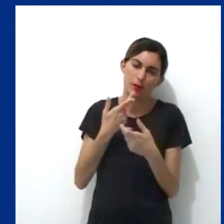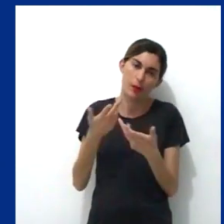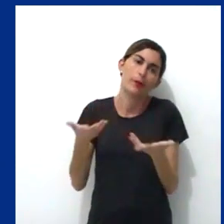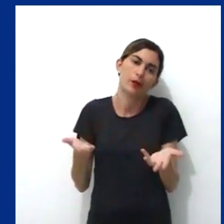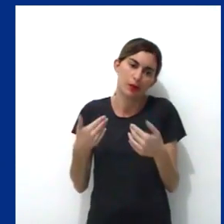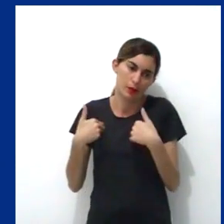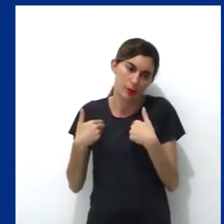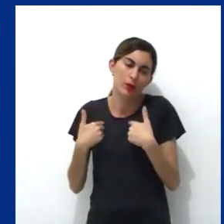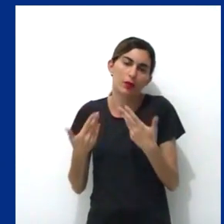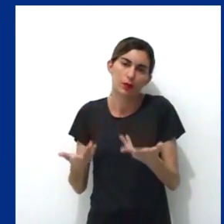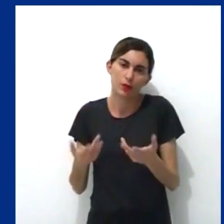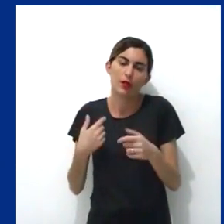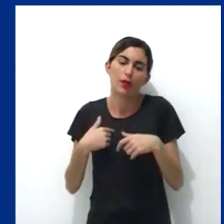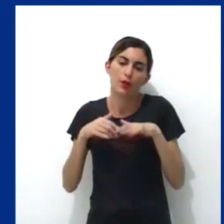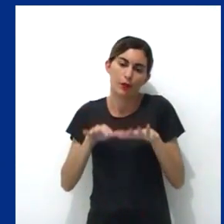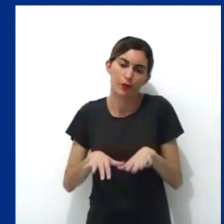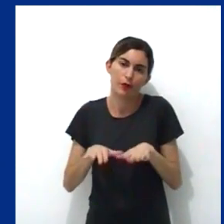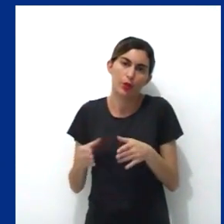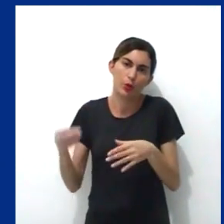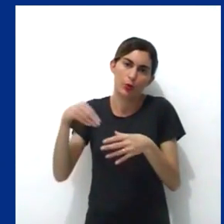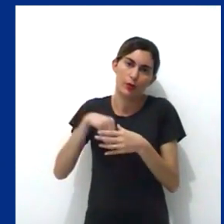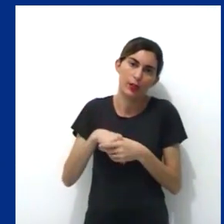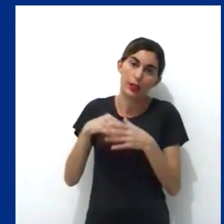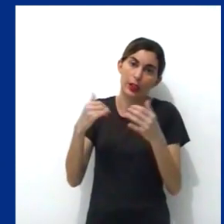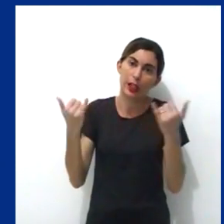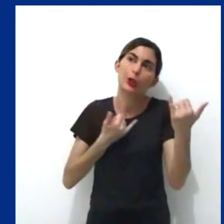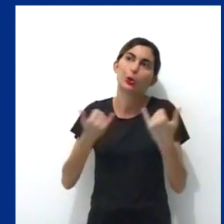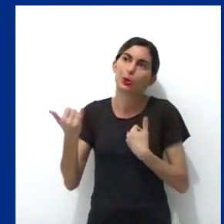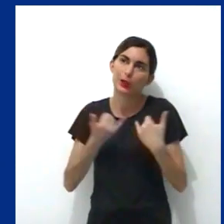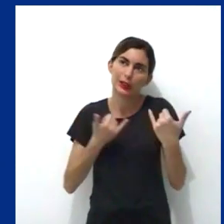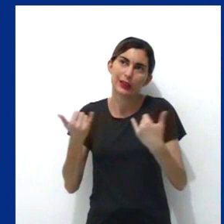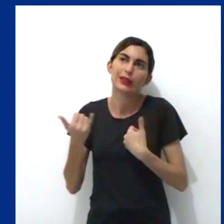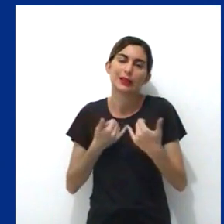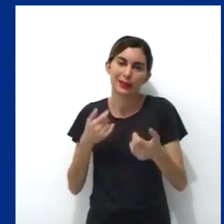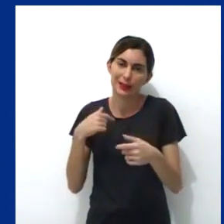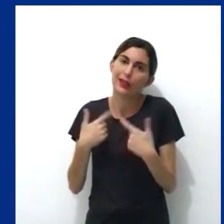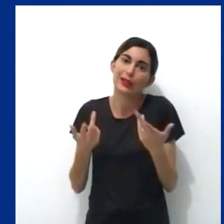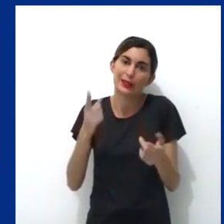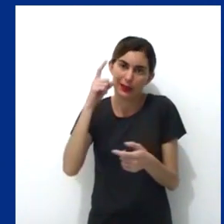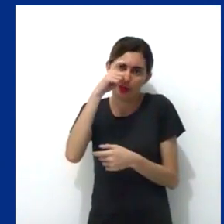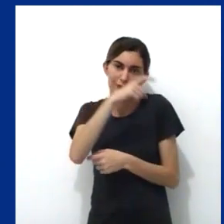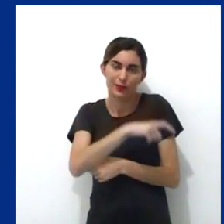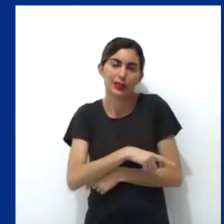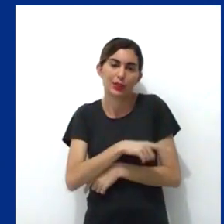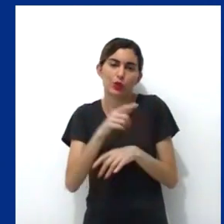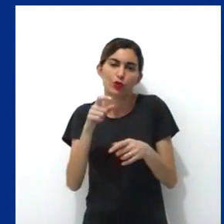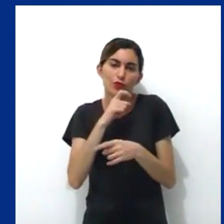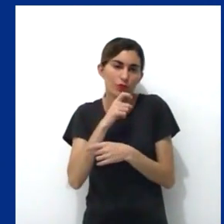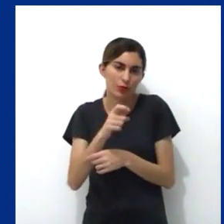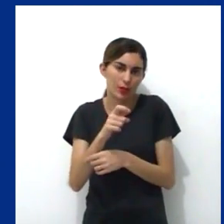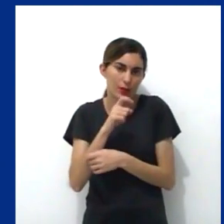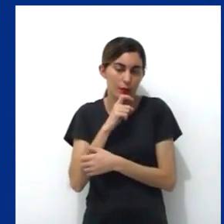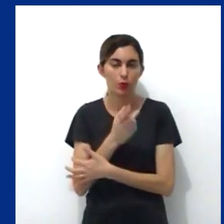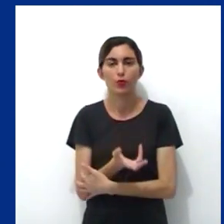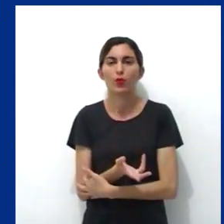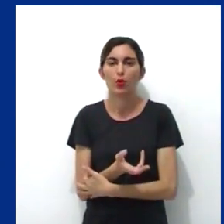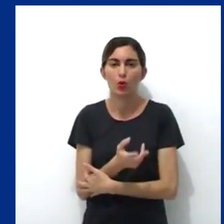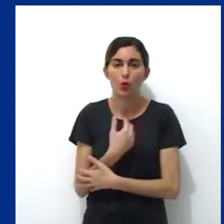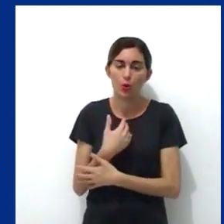né, que diz, está muito frio. E aí, nesse momento, ele vê uma folha de jornal voando para o lado dele, ele